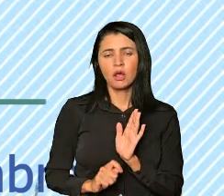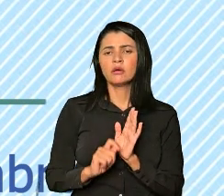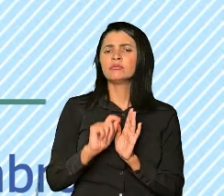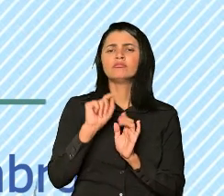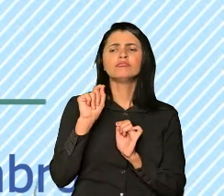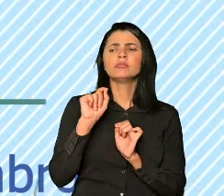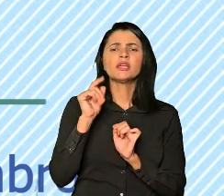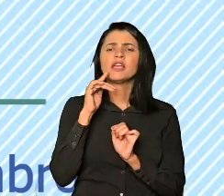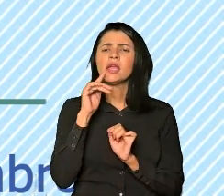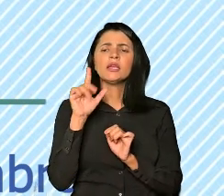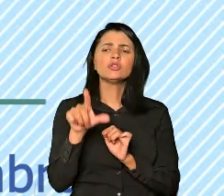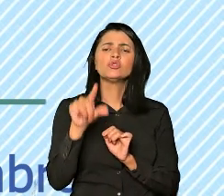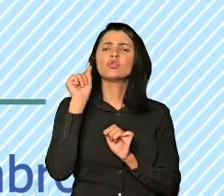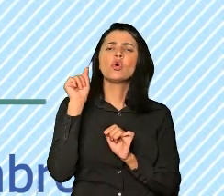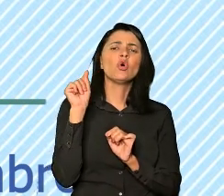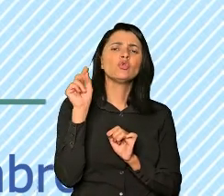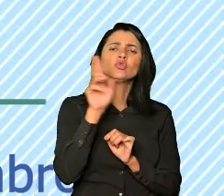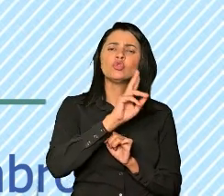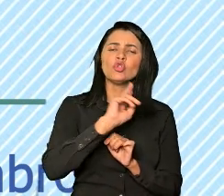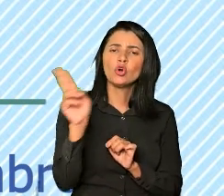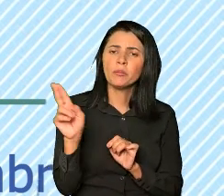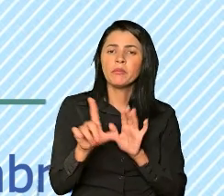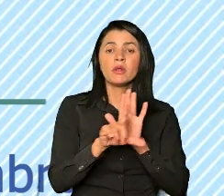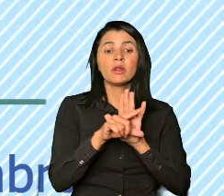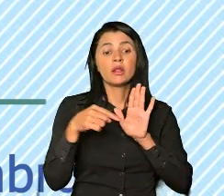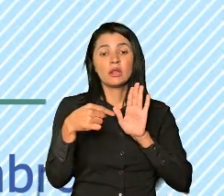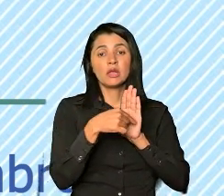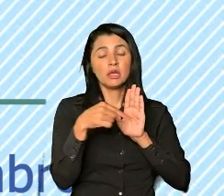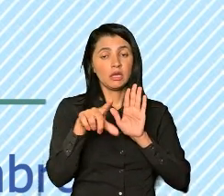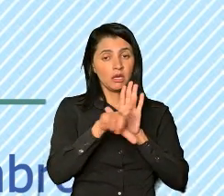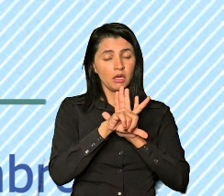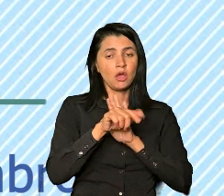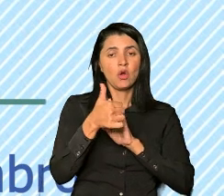os nomes pela legislação vigente, a Lei